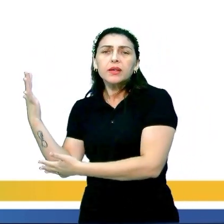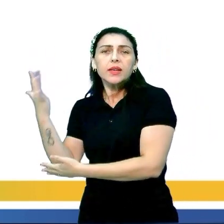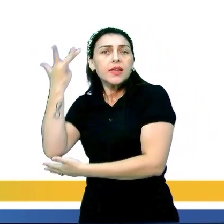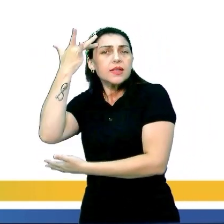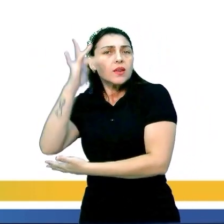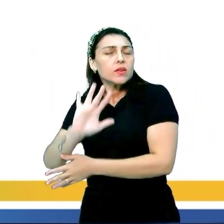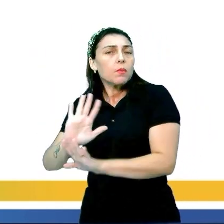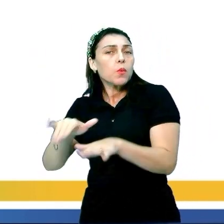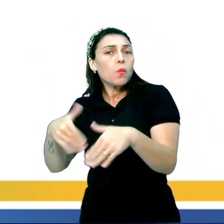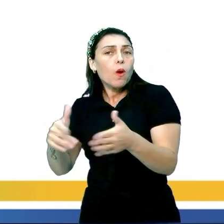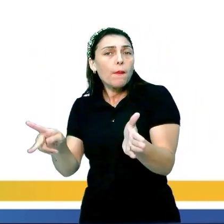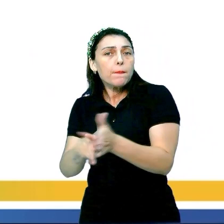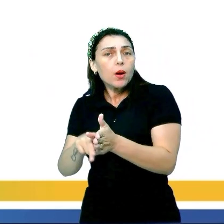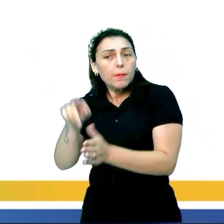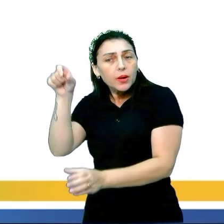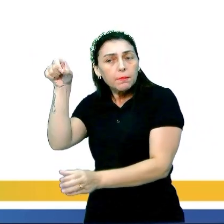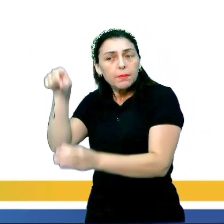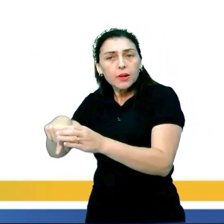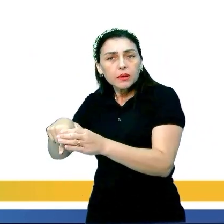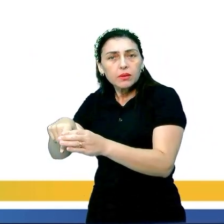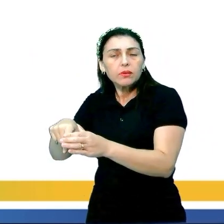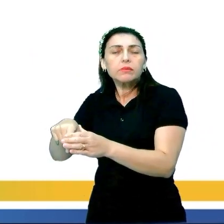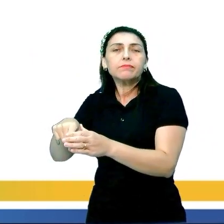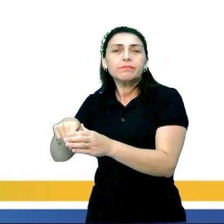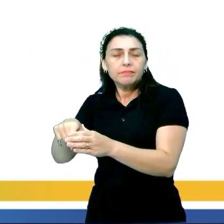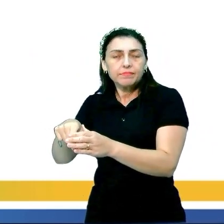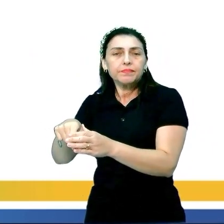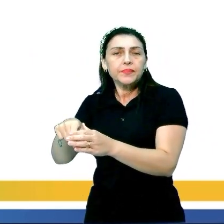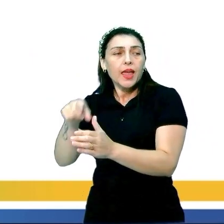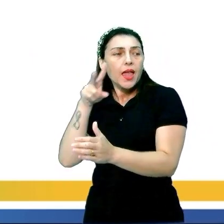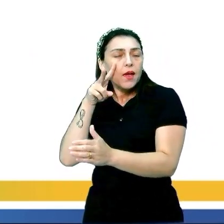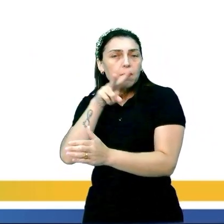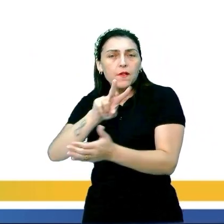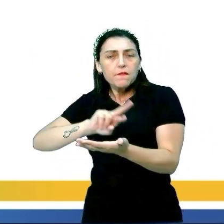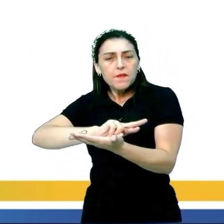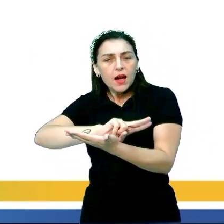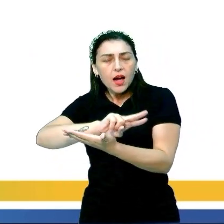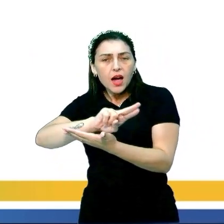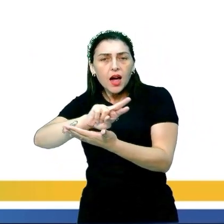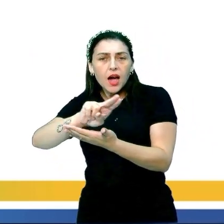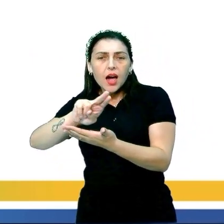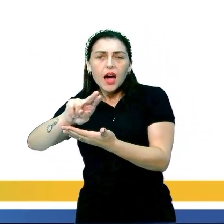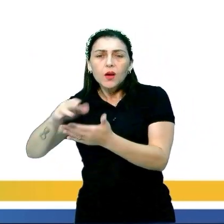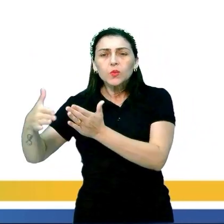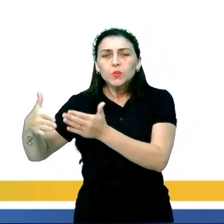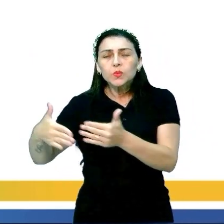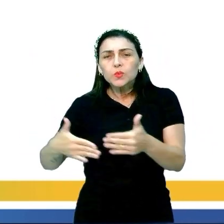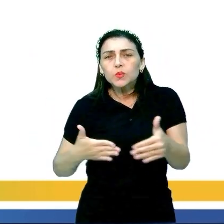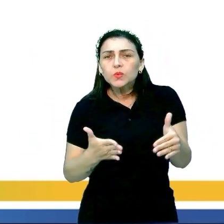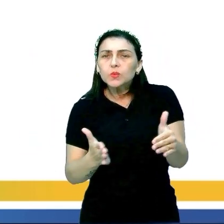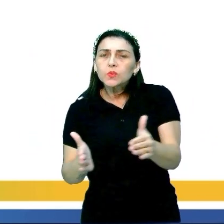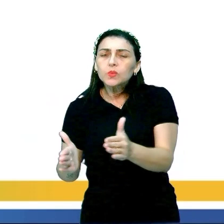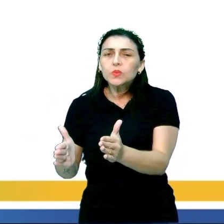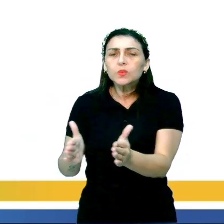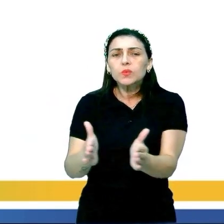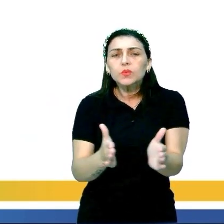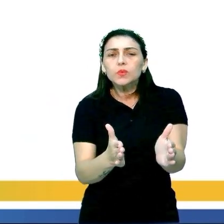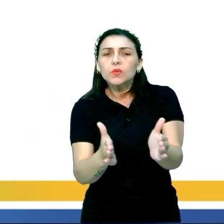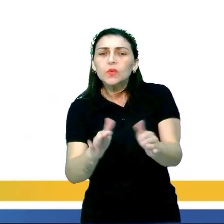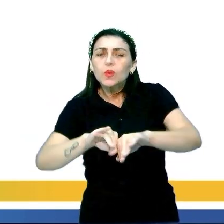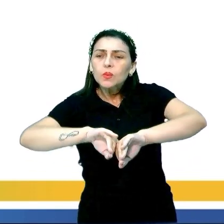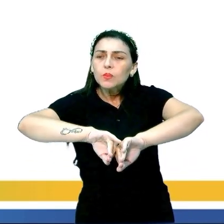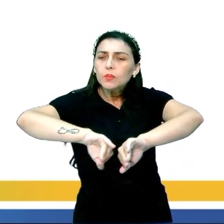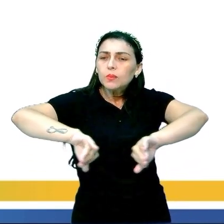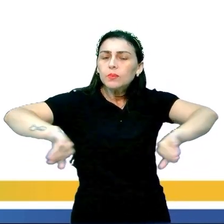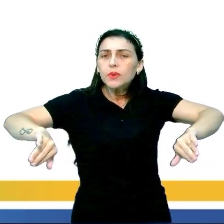não sabe qual é a sua. Aí eu vi vários velhos caminhos, né? Que foram